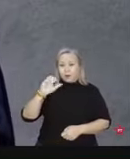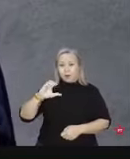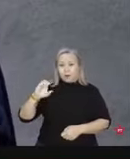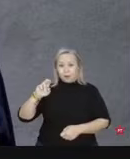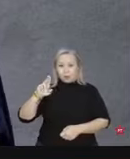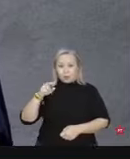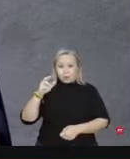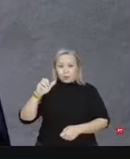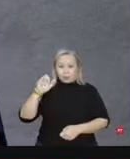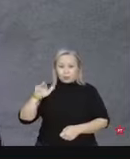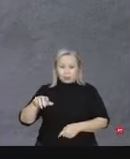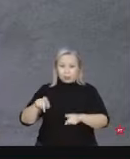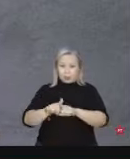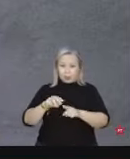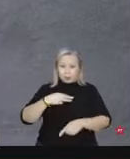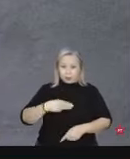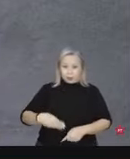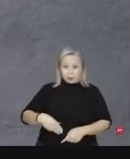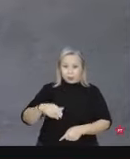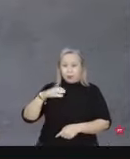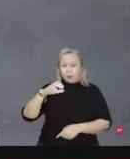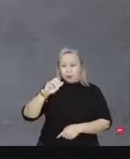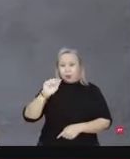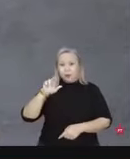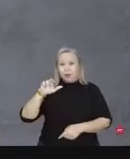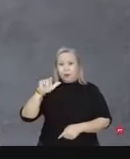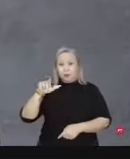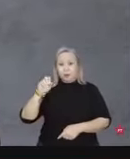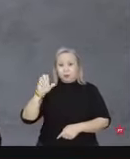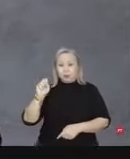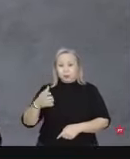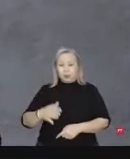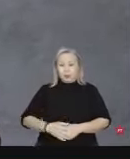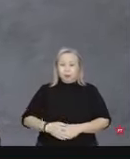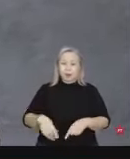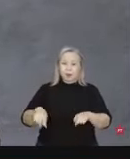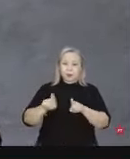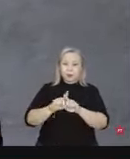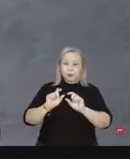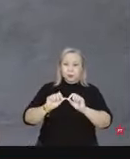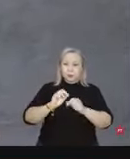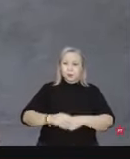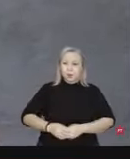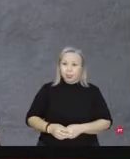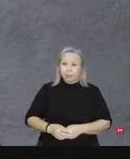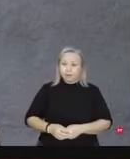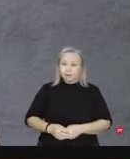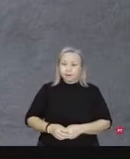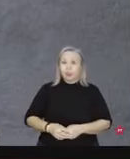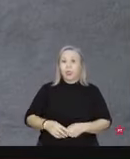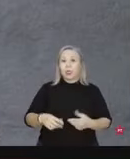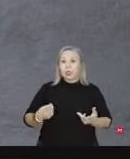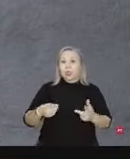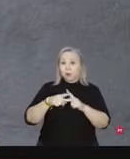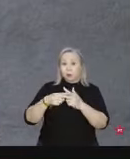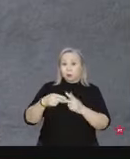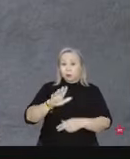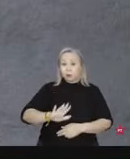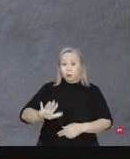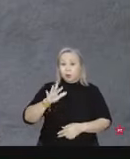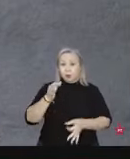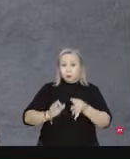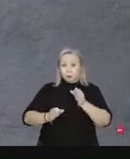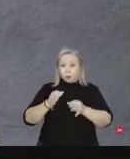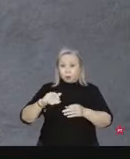Carlos Aires Brito. Cumprimento suas excelências, ministros do Tribunal Superior Eleitoral, Corregedor-Geral da Justiça